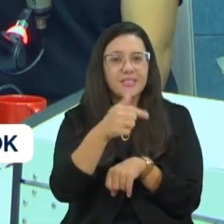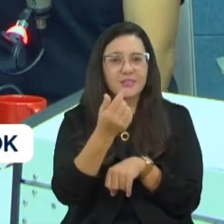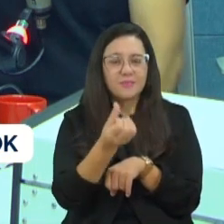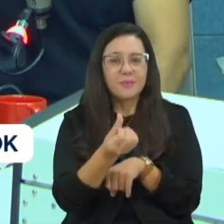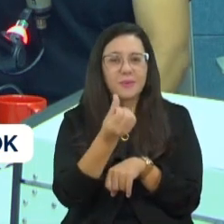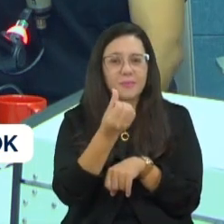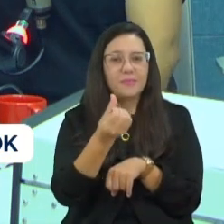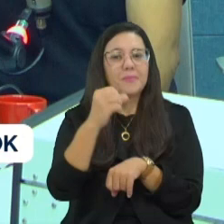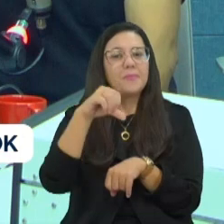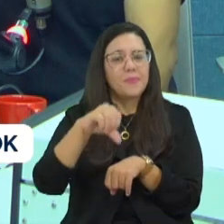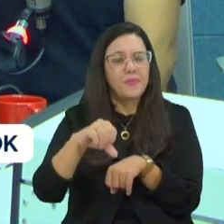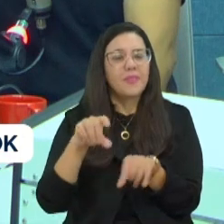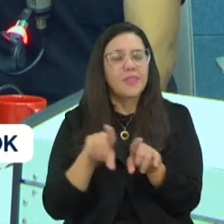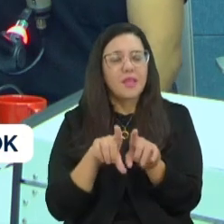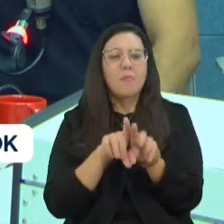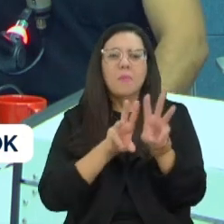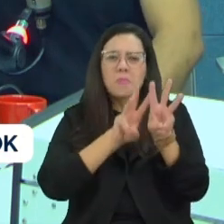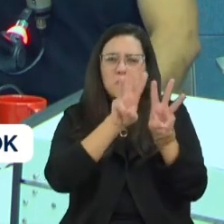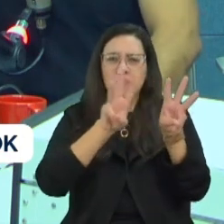17-99784-7669, além do site